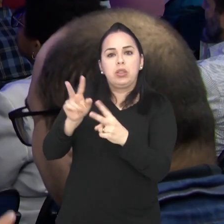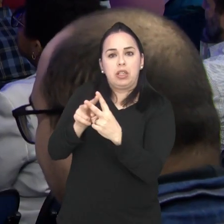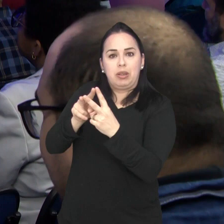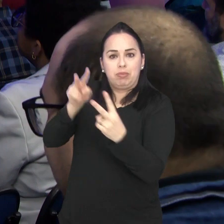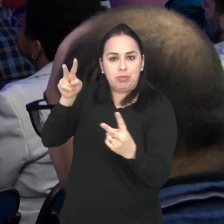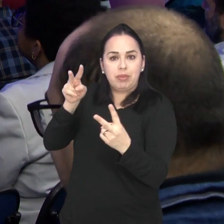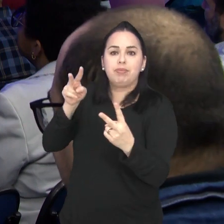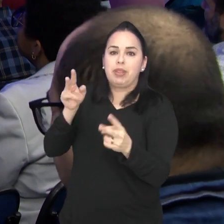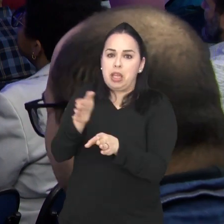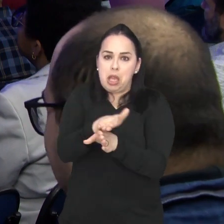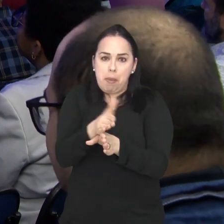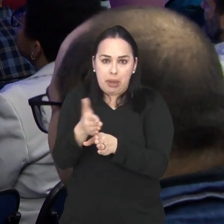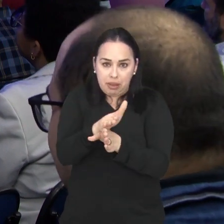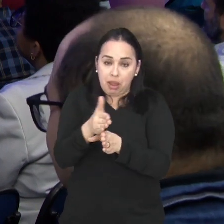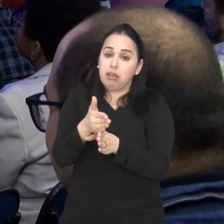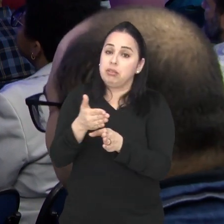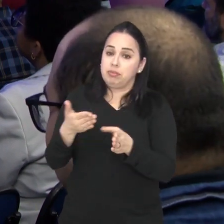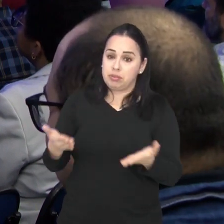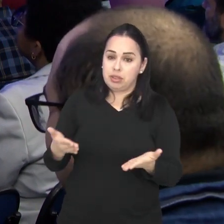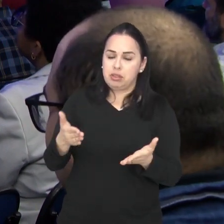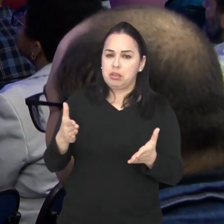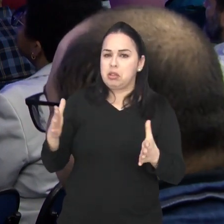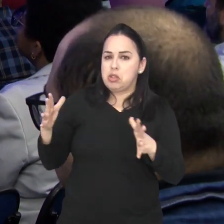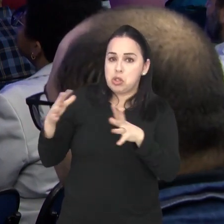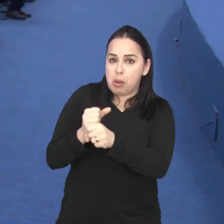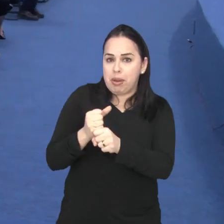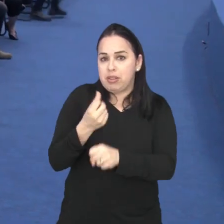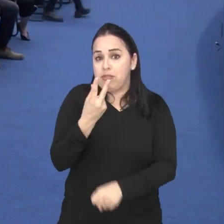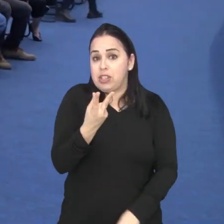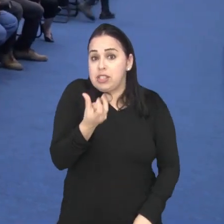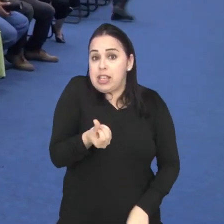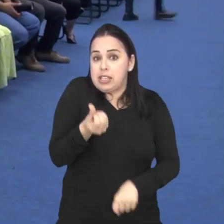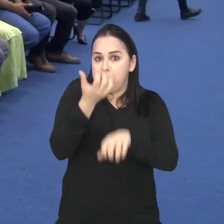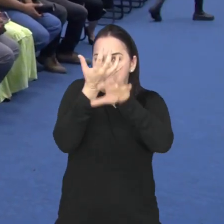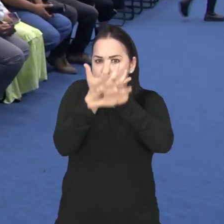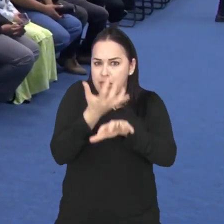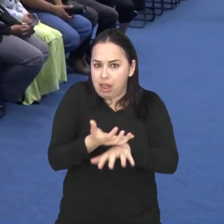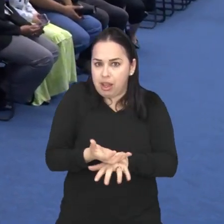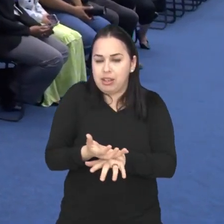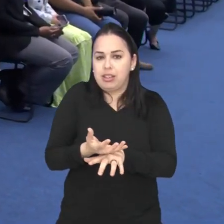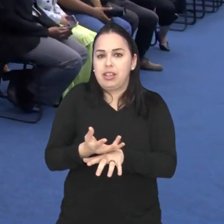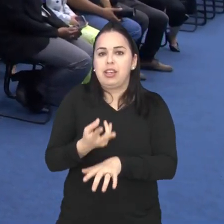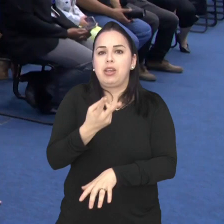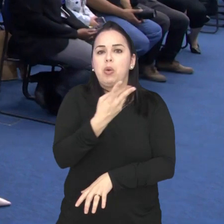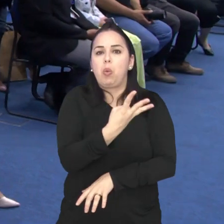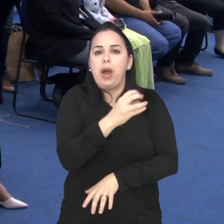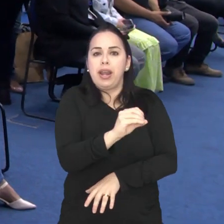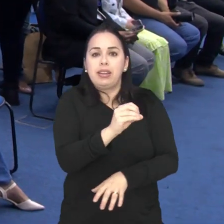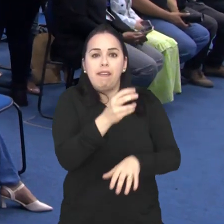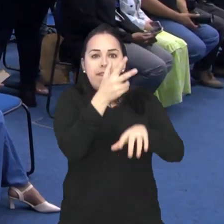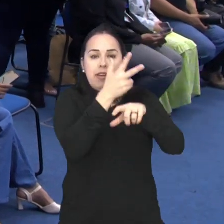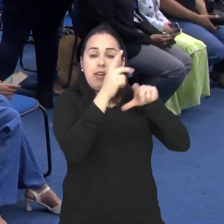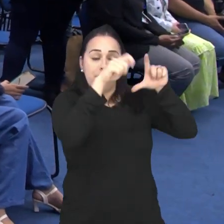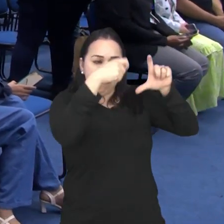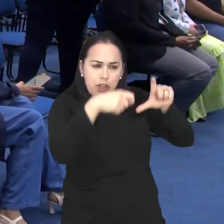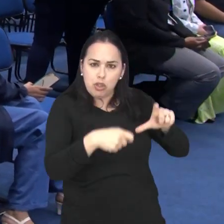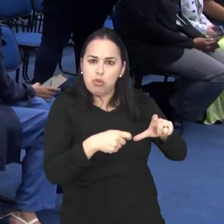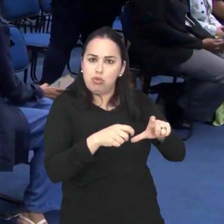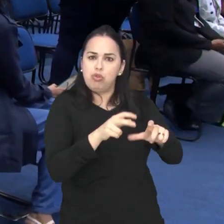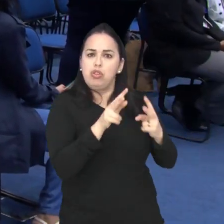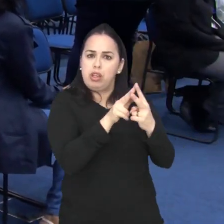forma híbrida, com aulas à distância e presenciais. Ao todo foram 26 disciplinas e 40